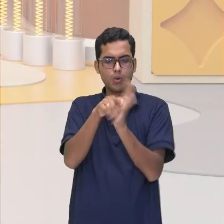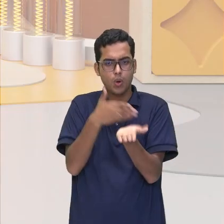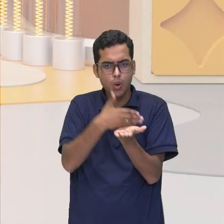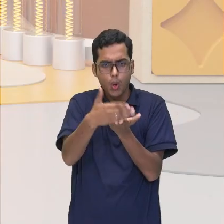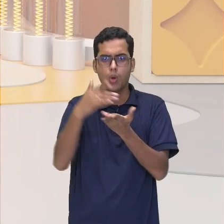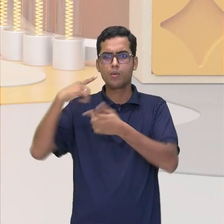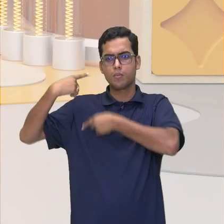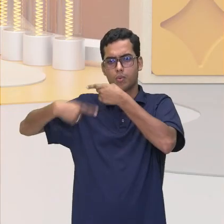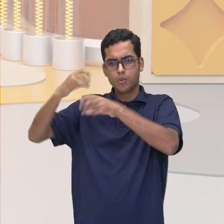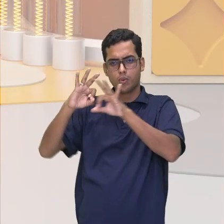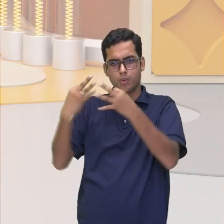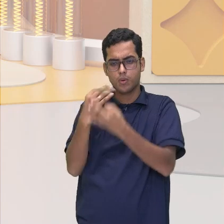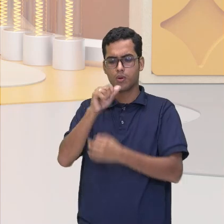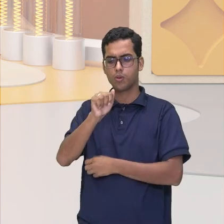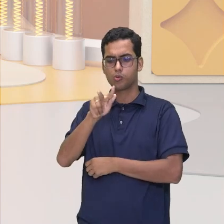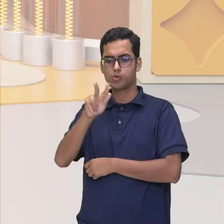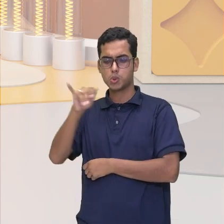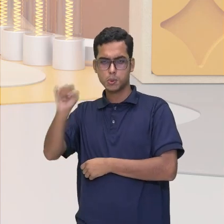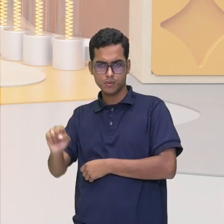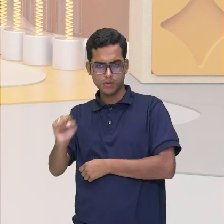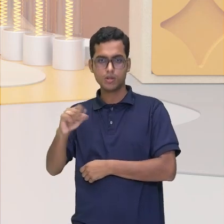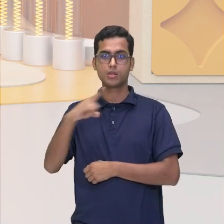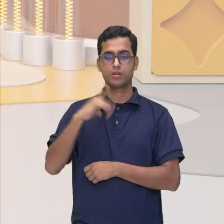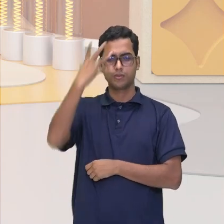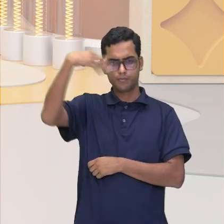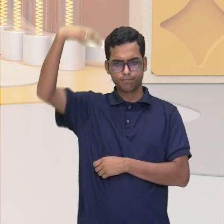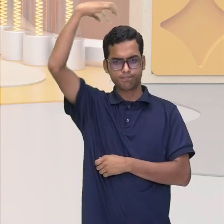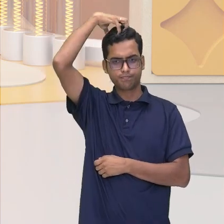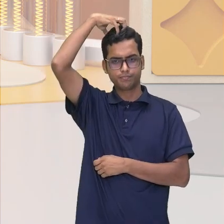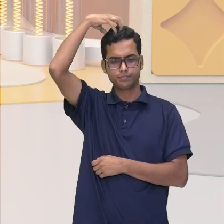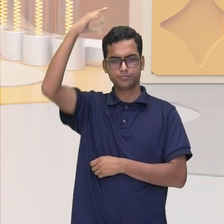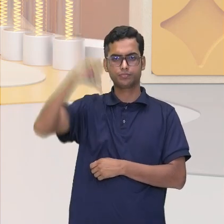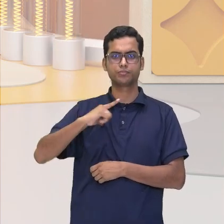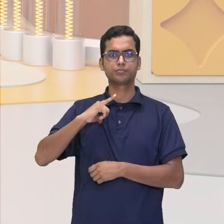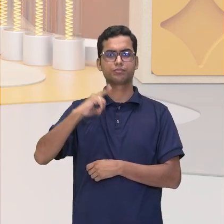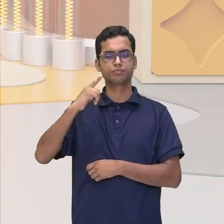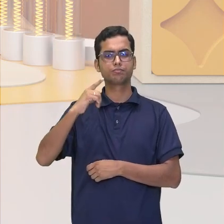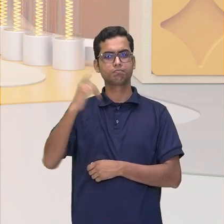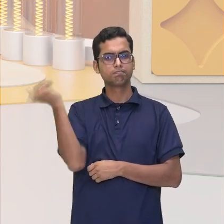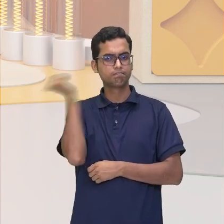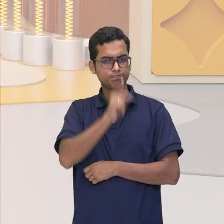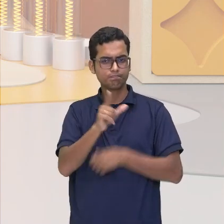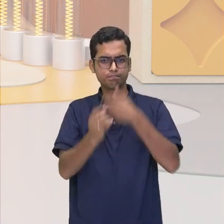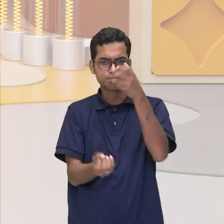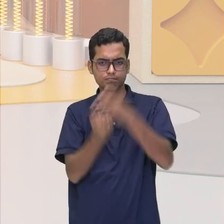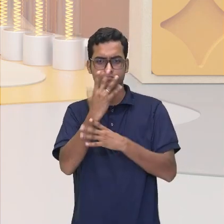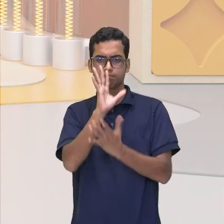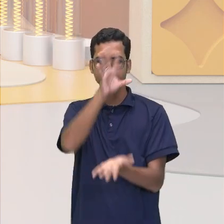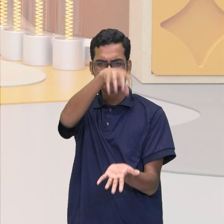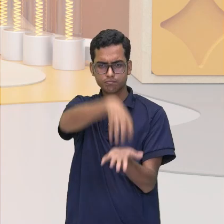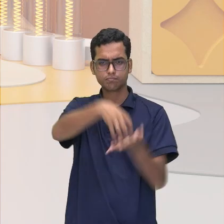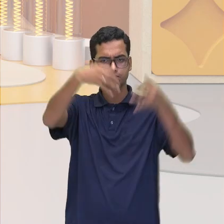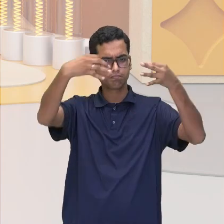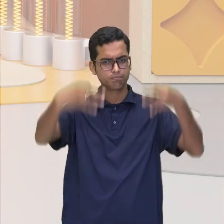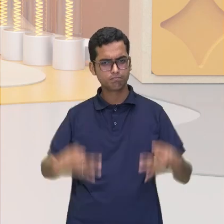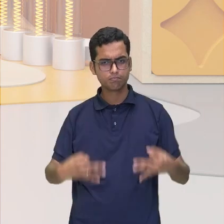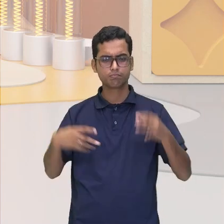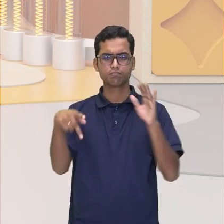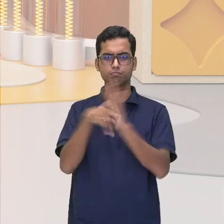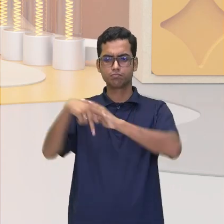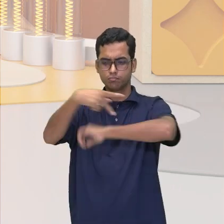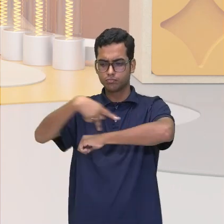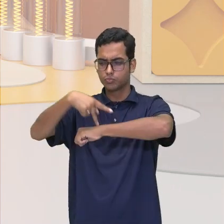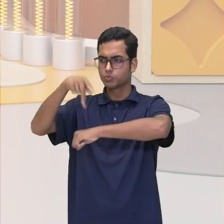agora sim, nós temos uma monarquia. A dinastia de Avis vai conseguir criar uma monarquia